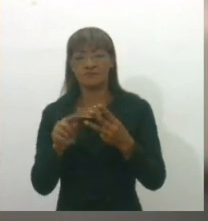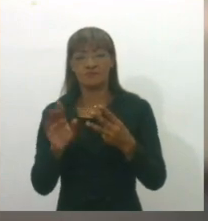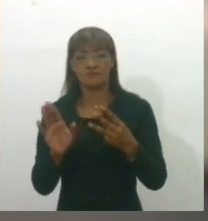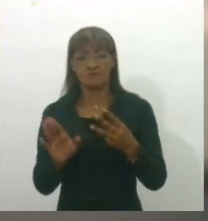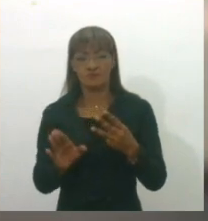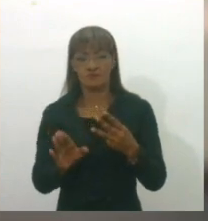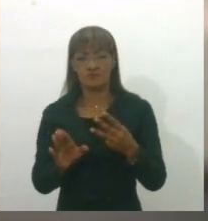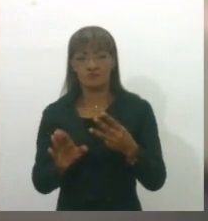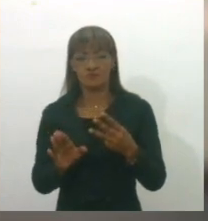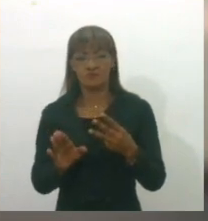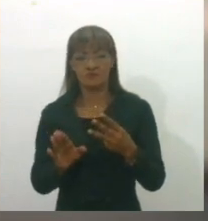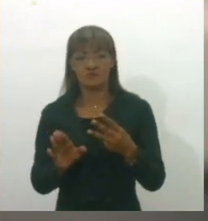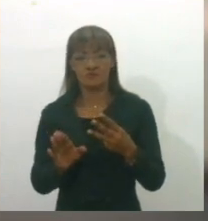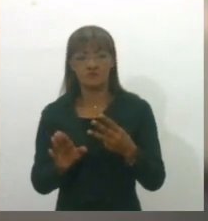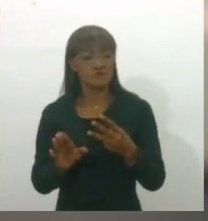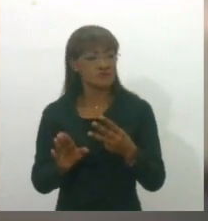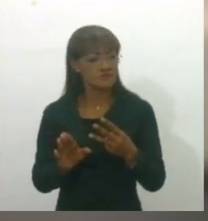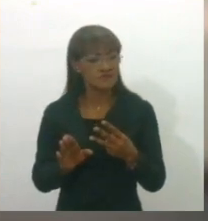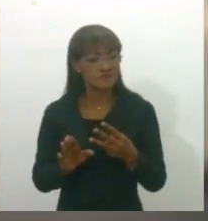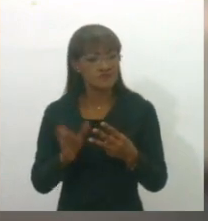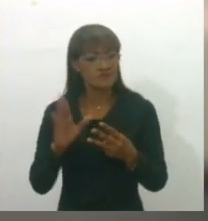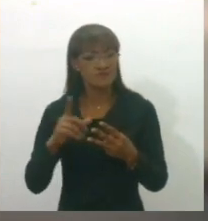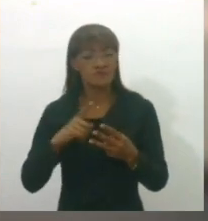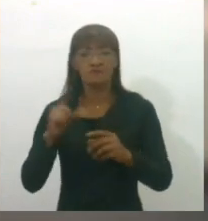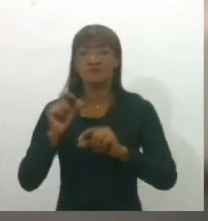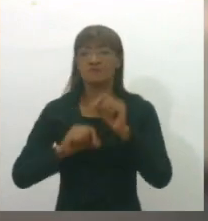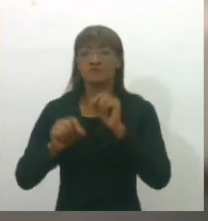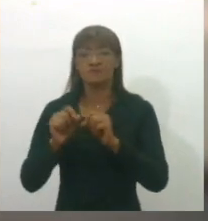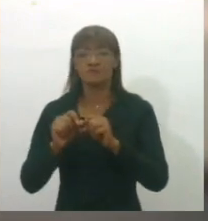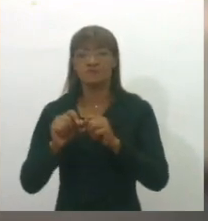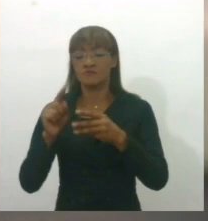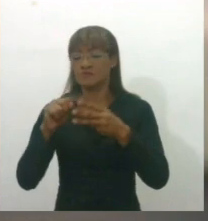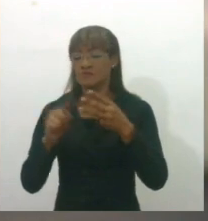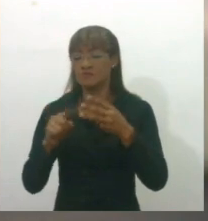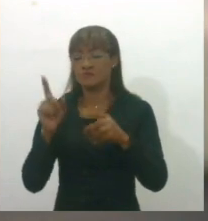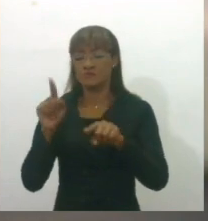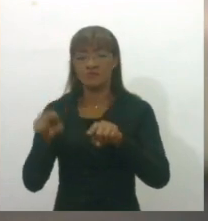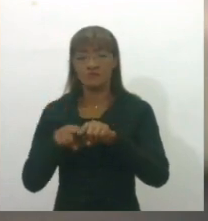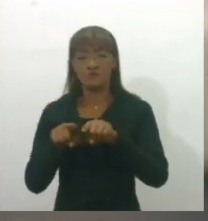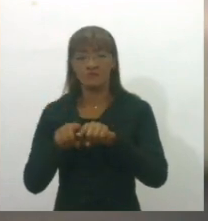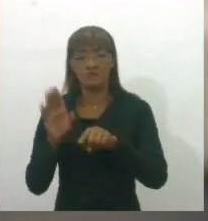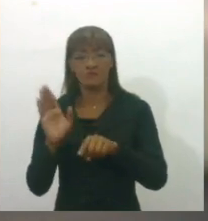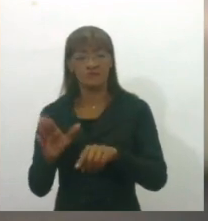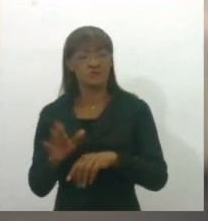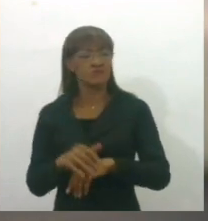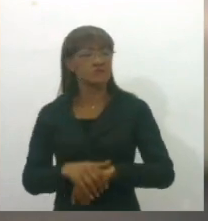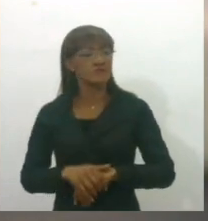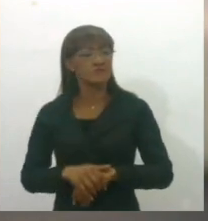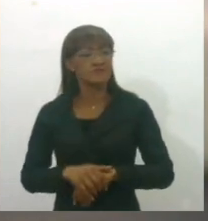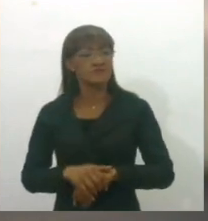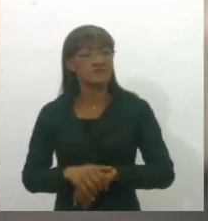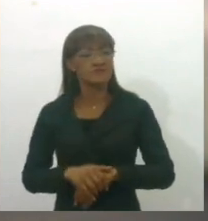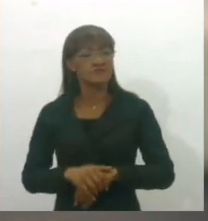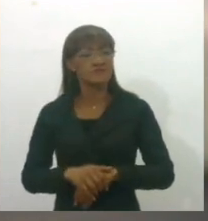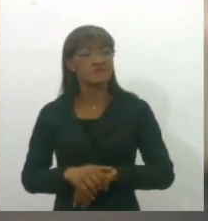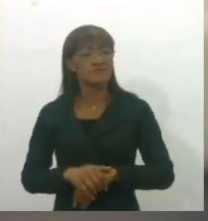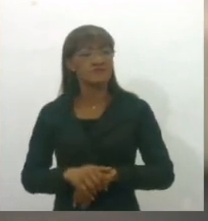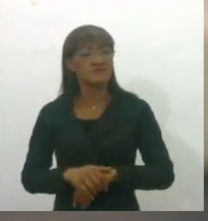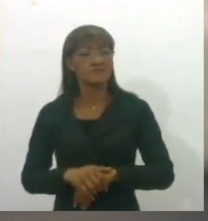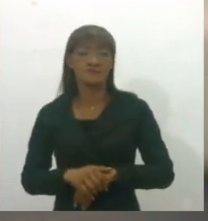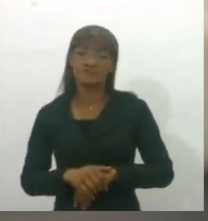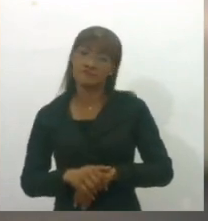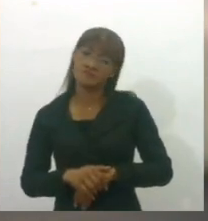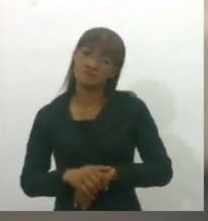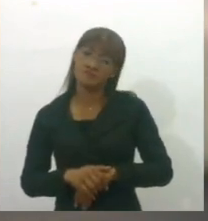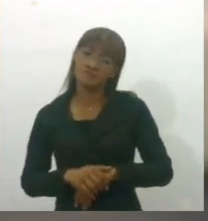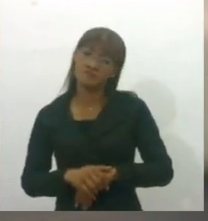glóbulos vermelhos, que é o sangue propriamente dito, as plaquetas e o plasma. E ainda pode ser dividido em uma outra fração, ou seja, pode ajudar de 3 a 4